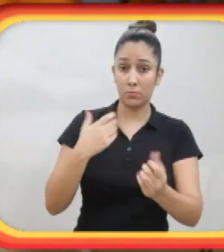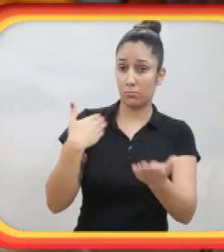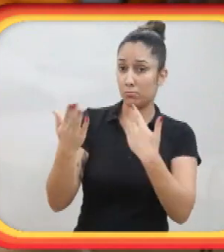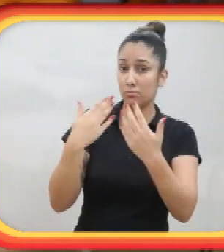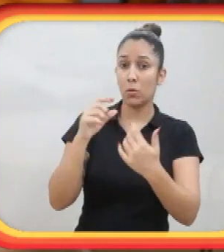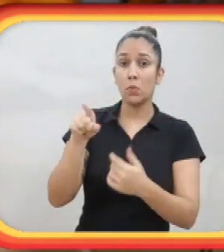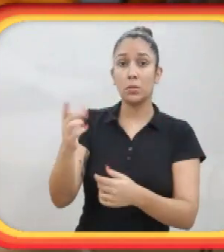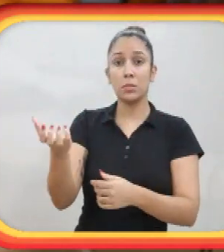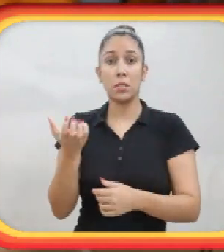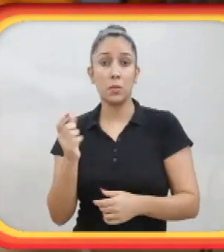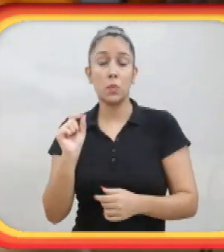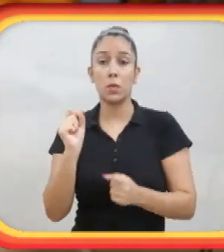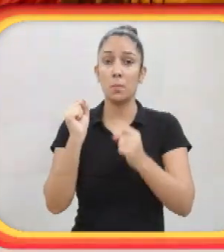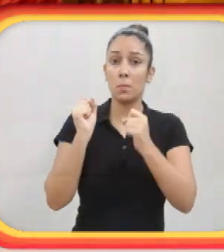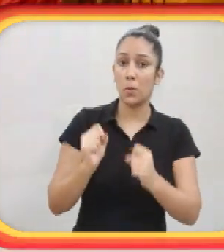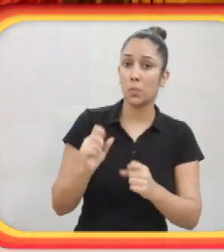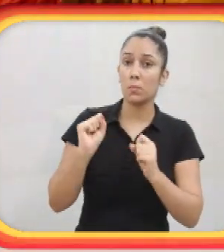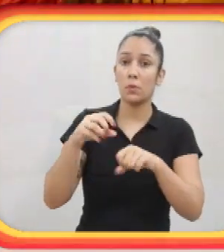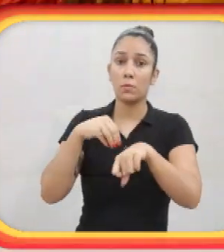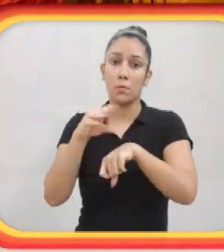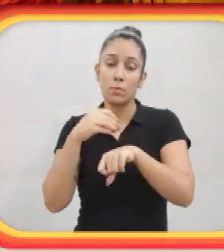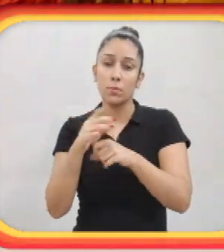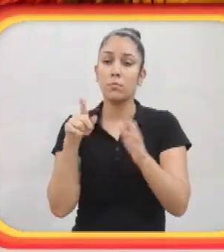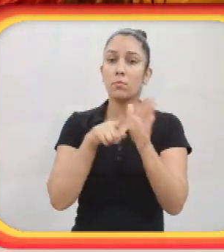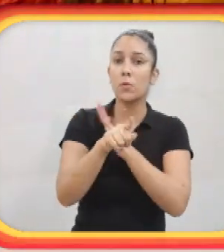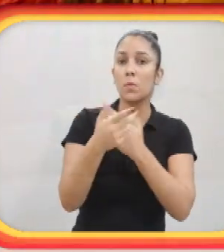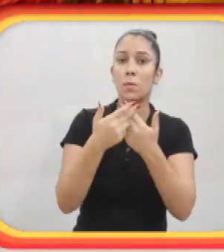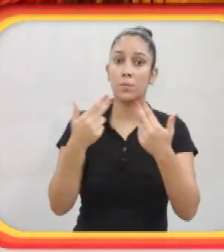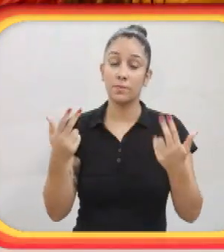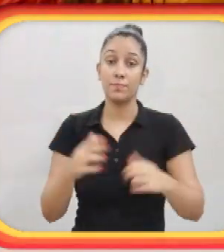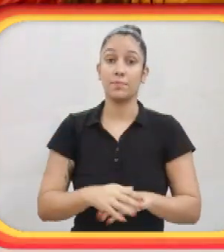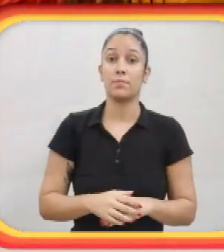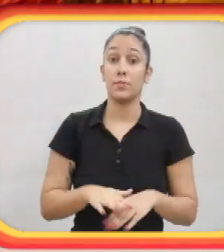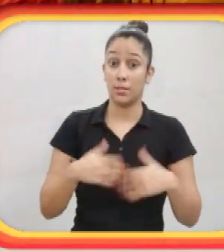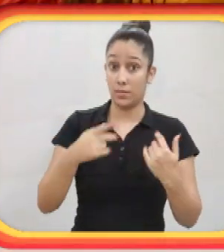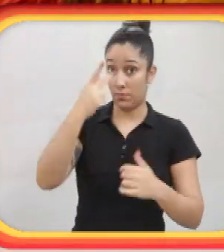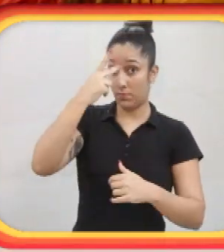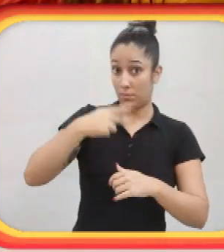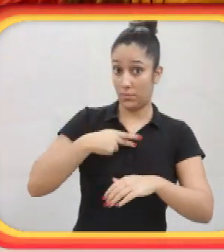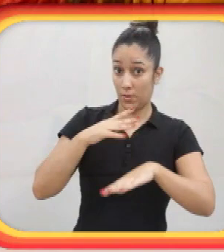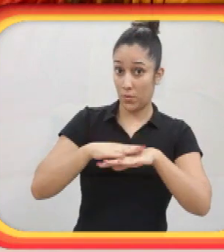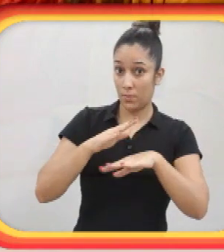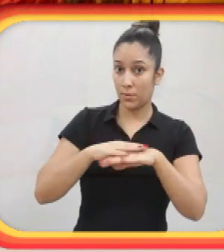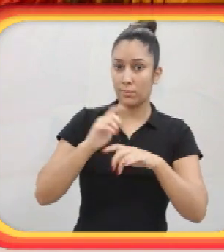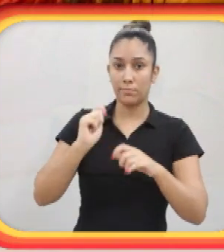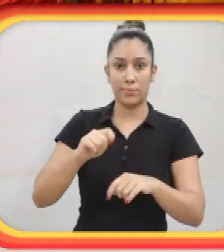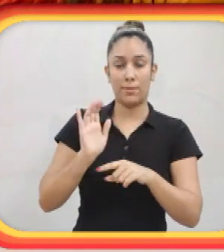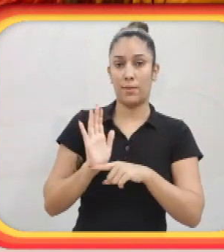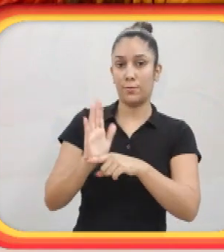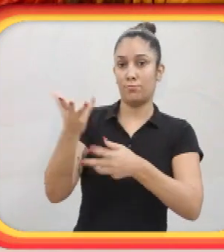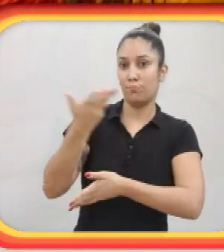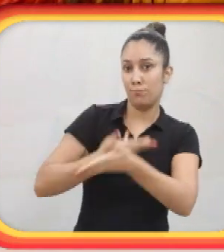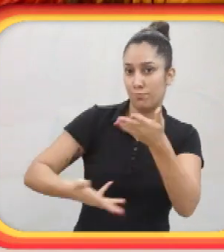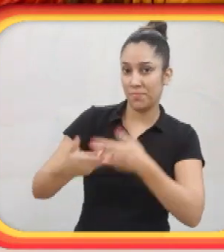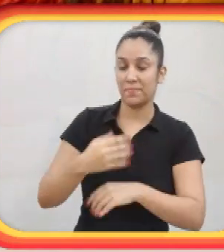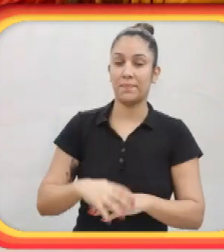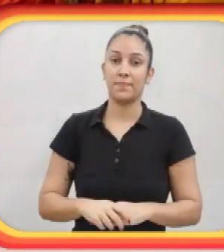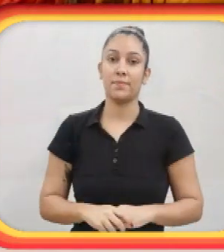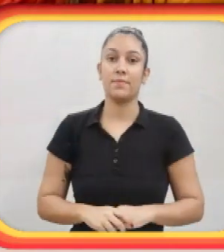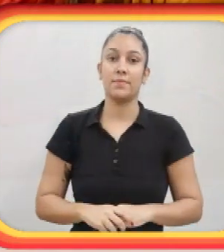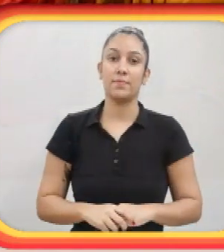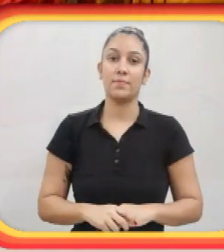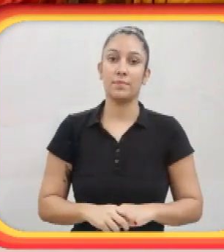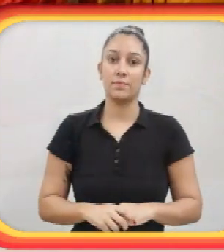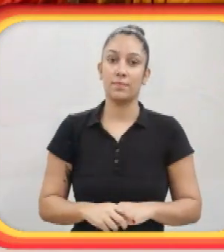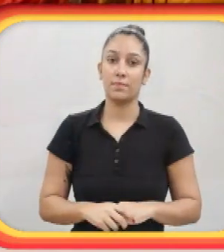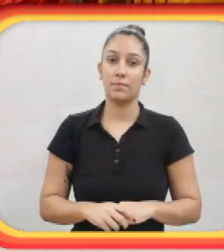está totalmente envolvida com isso. A gente poder falar o que a gente quer, a gente poder dar uma informação, perguntar sobre